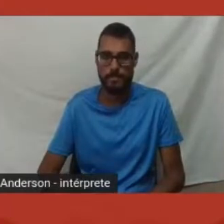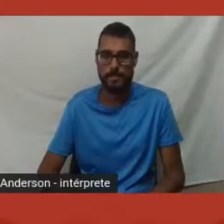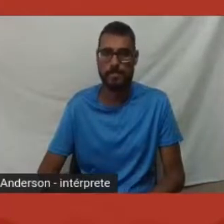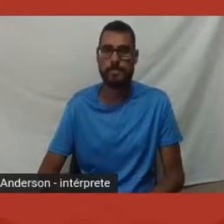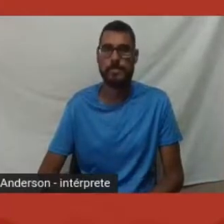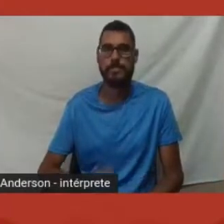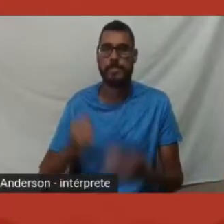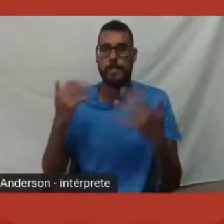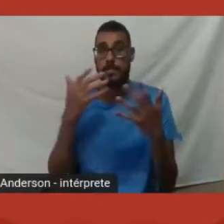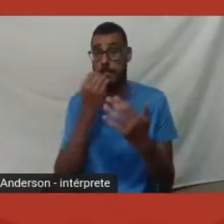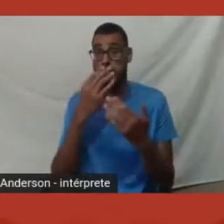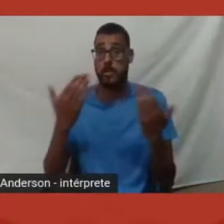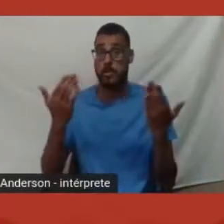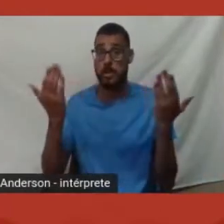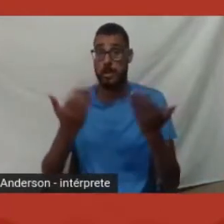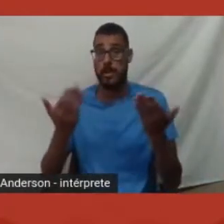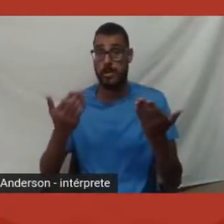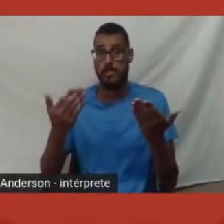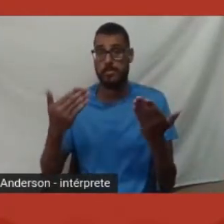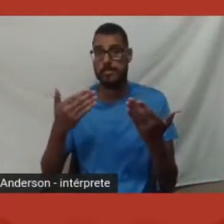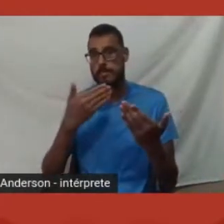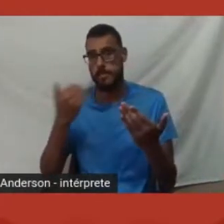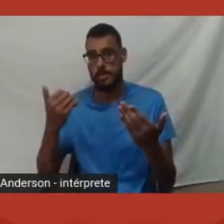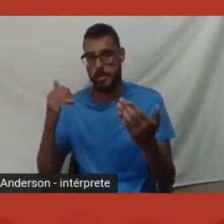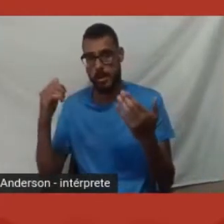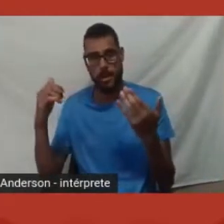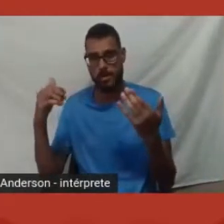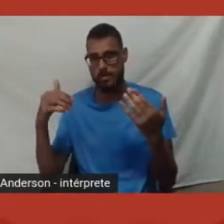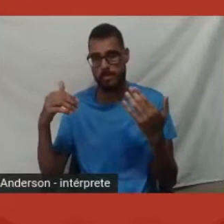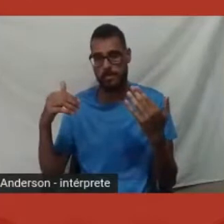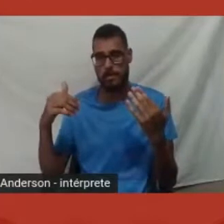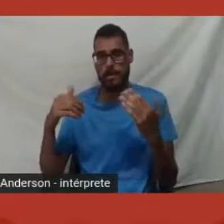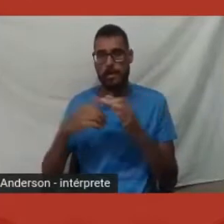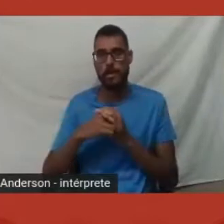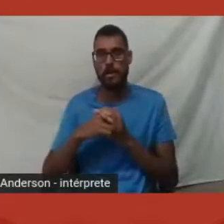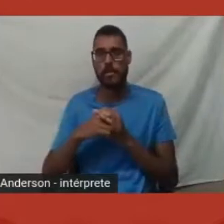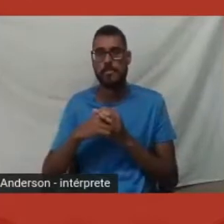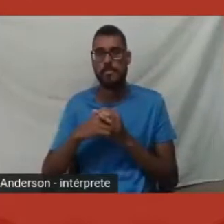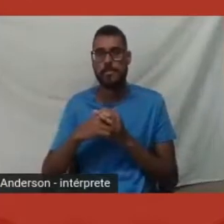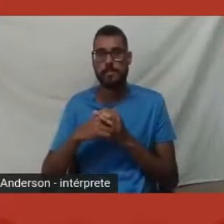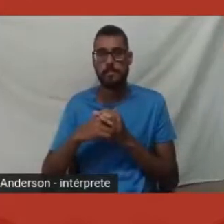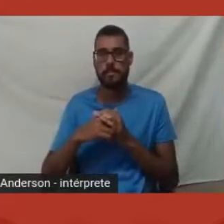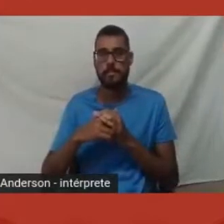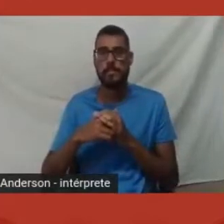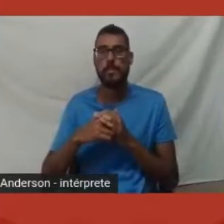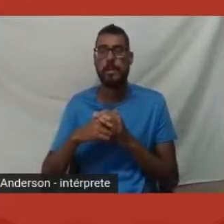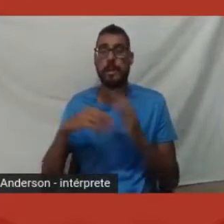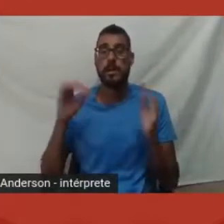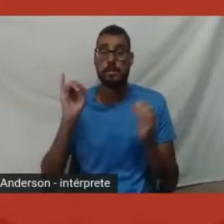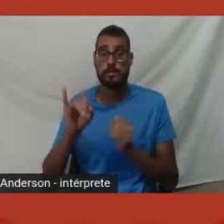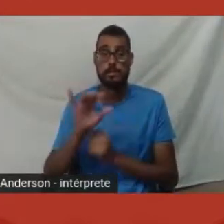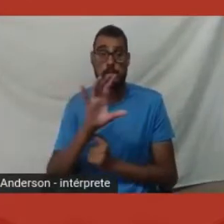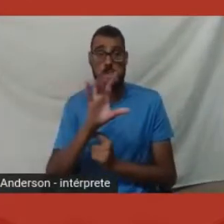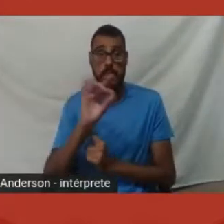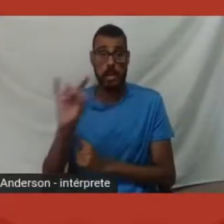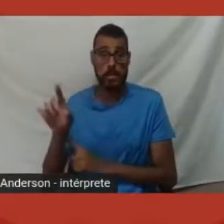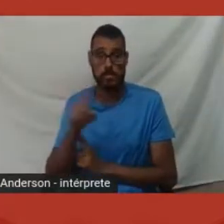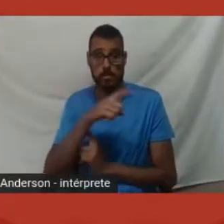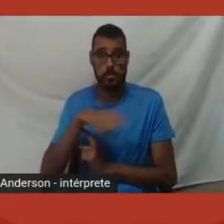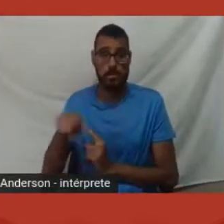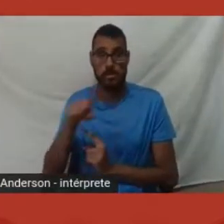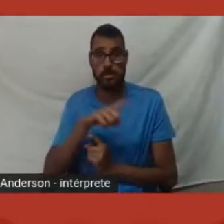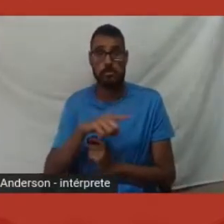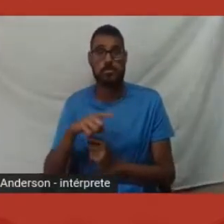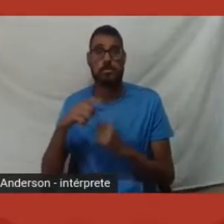Vou tirar agora, então, o compartilhamento aqui, tá bom, pessoal? E aí, se cada um de vocês precisar acessar de novo, né,